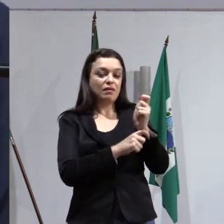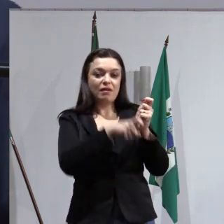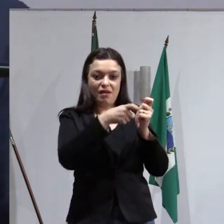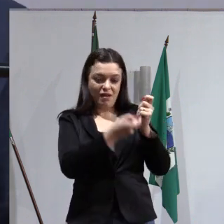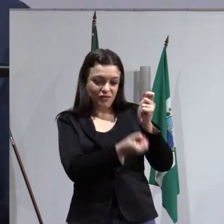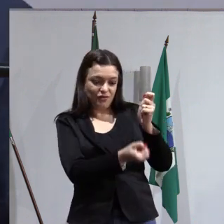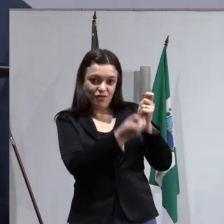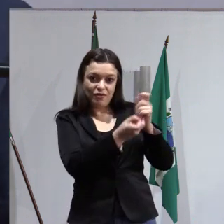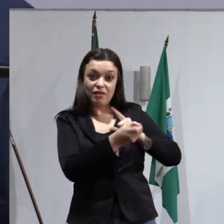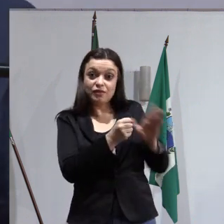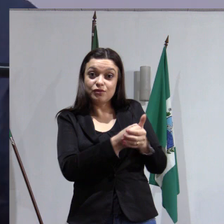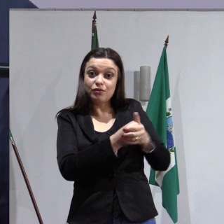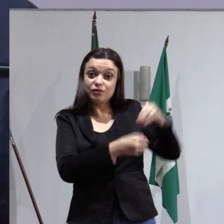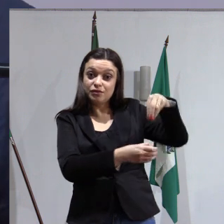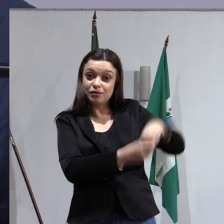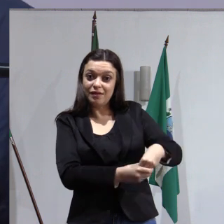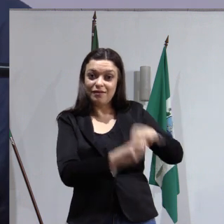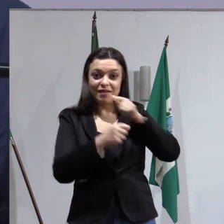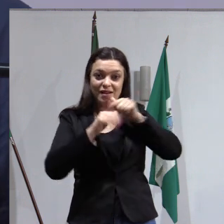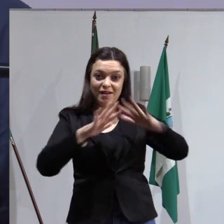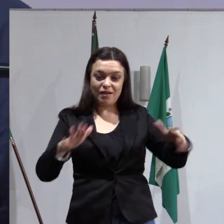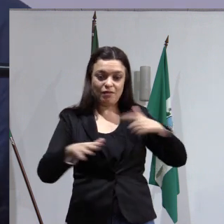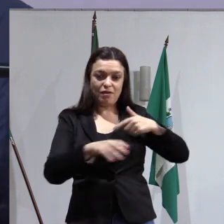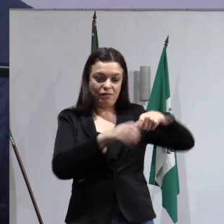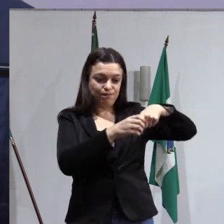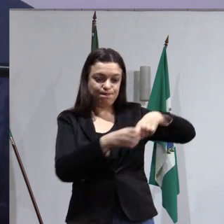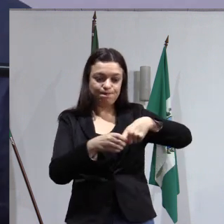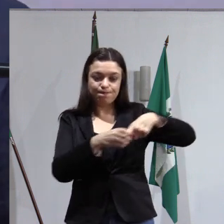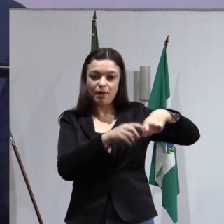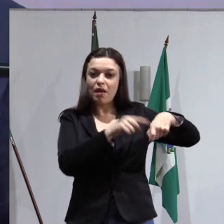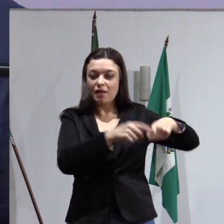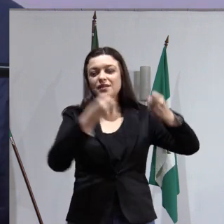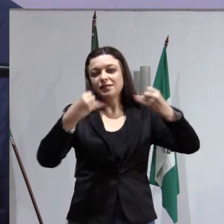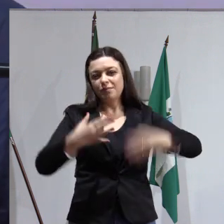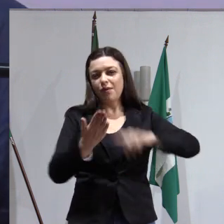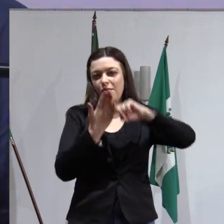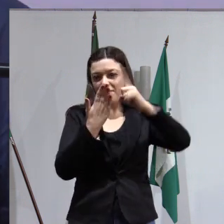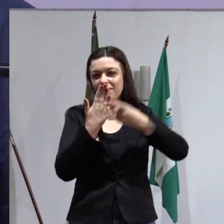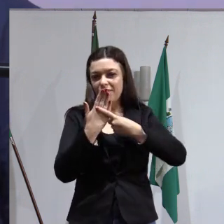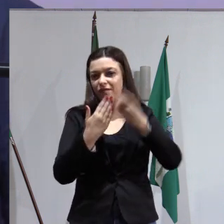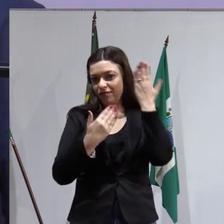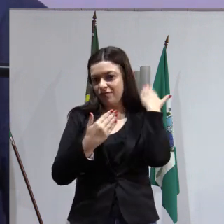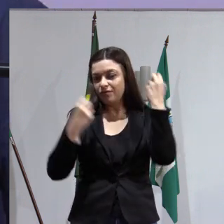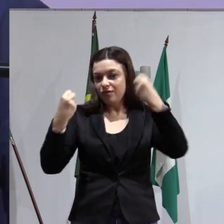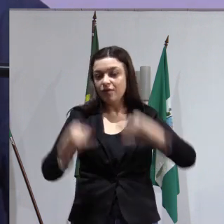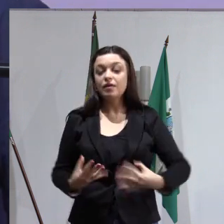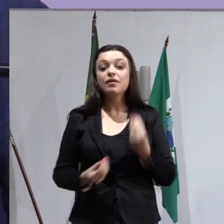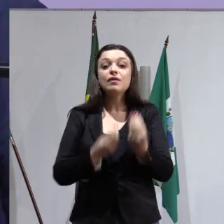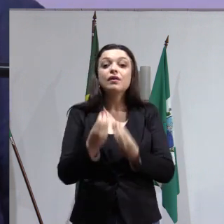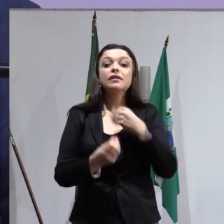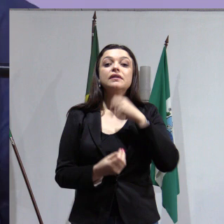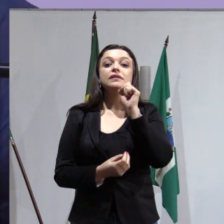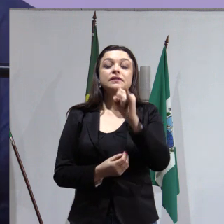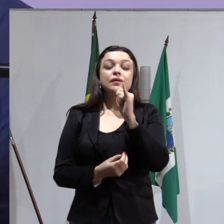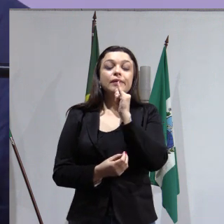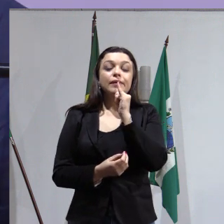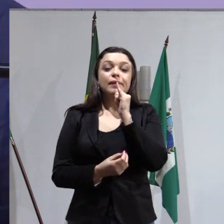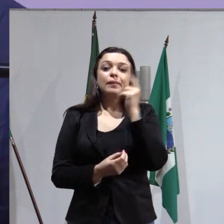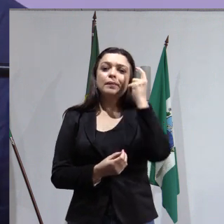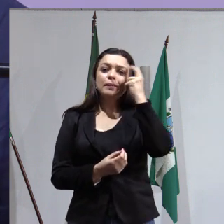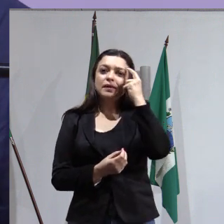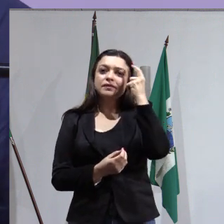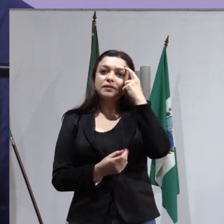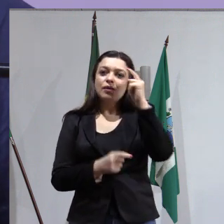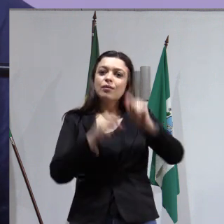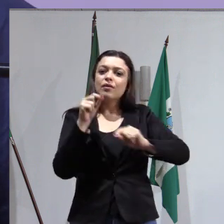própria. Então, a questão desse fundo de dar suporte a recursos adicionais, a gente tem que questionar, porque não é